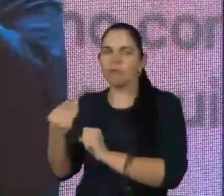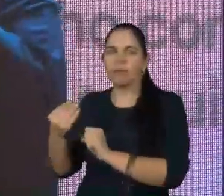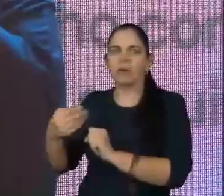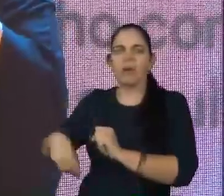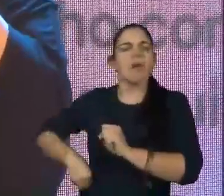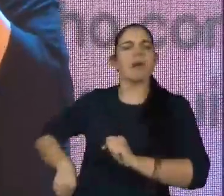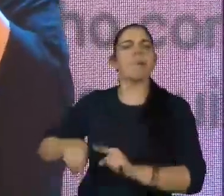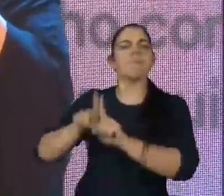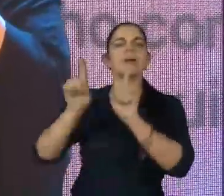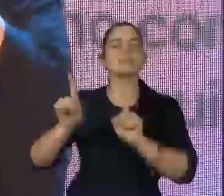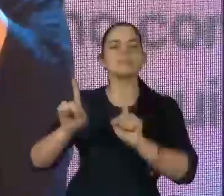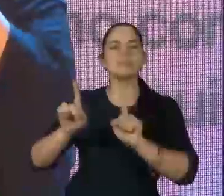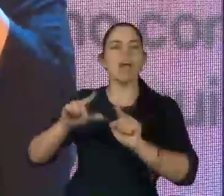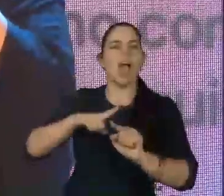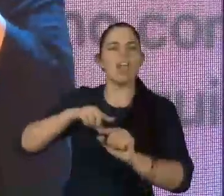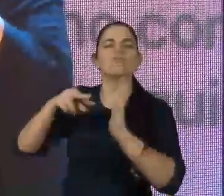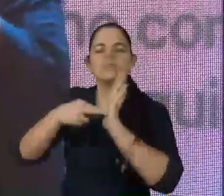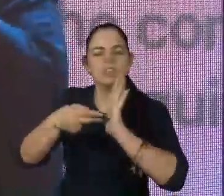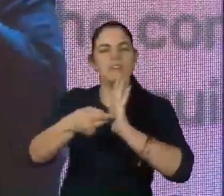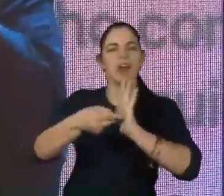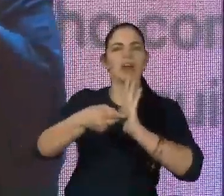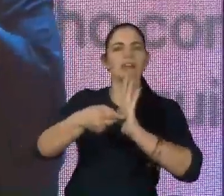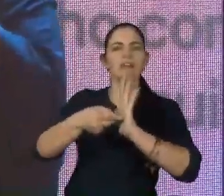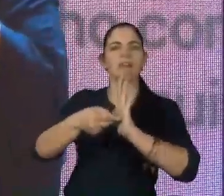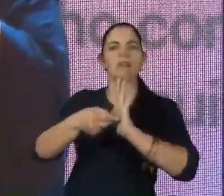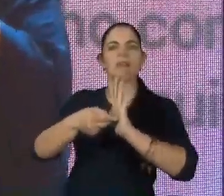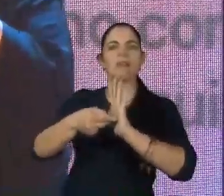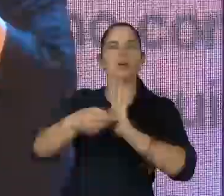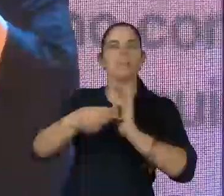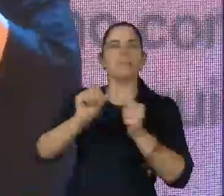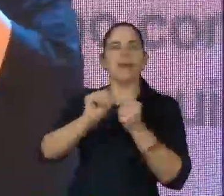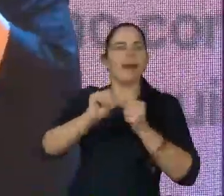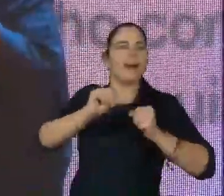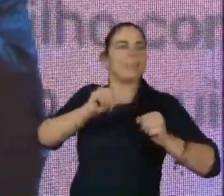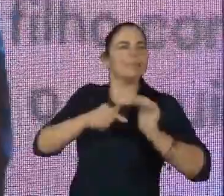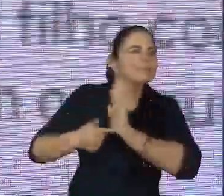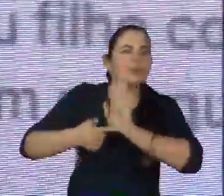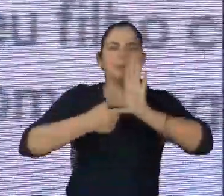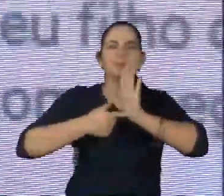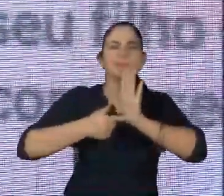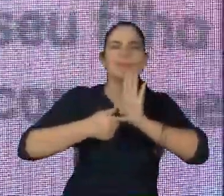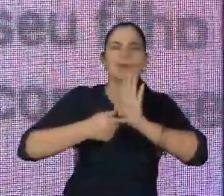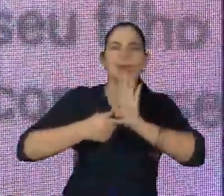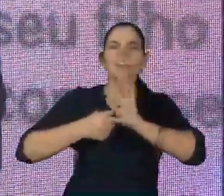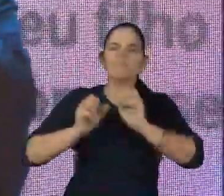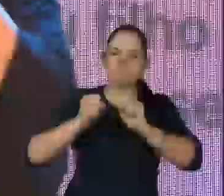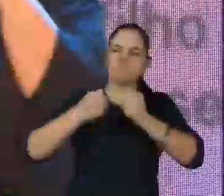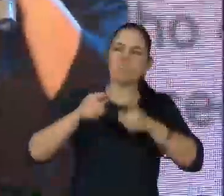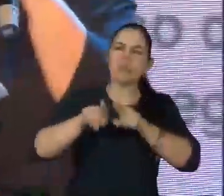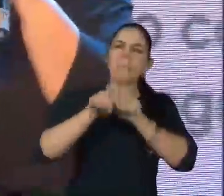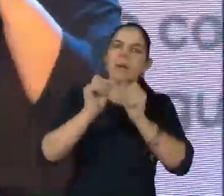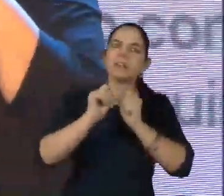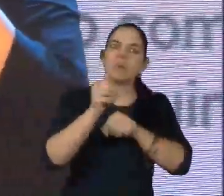do psicologuês, para dar um significado para aquele momento, para tentar definir o que você está sentindo, mas ali você